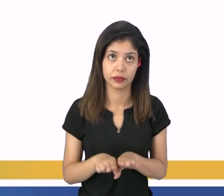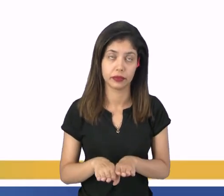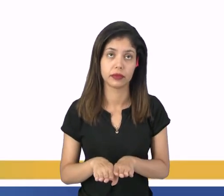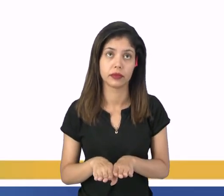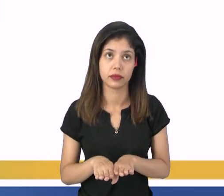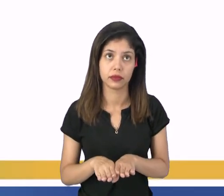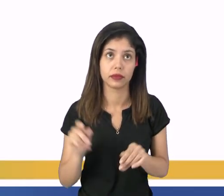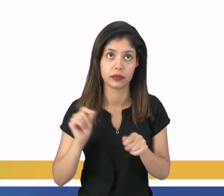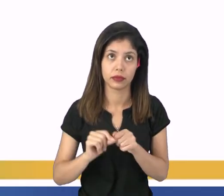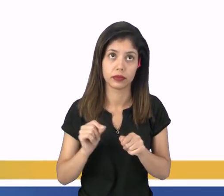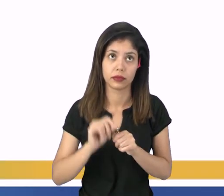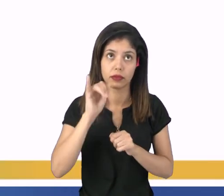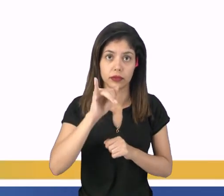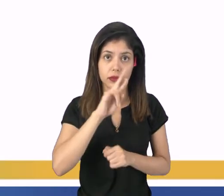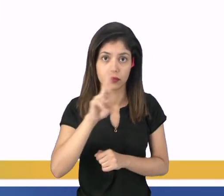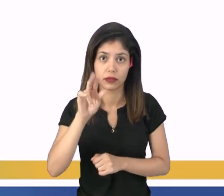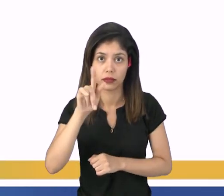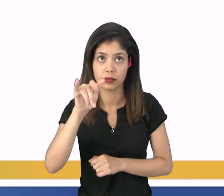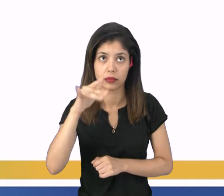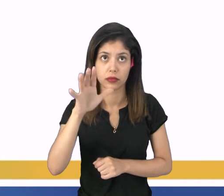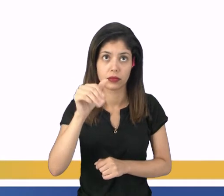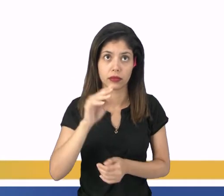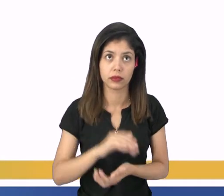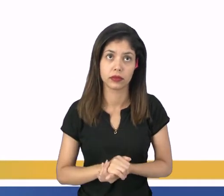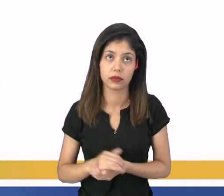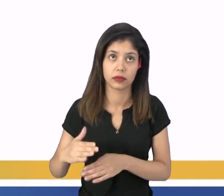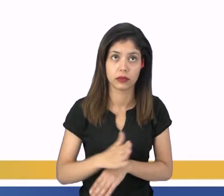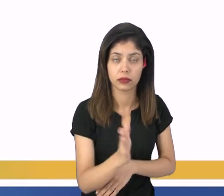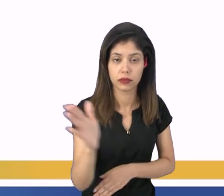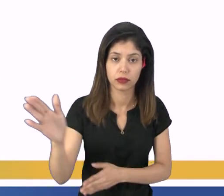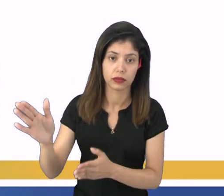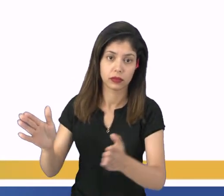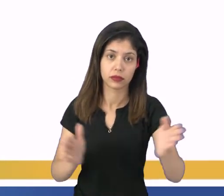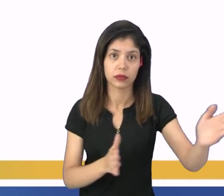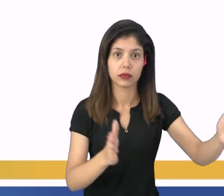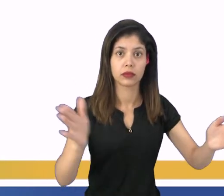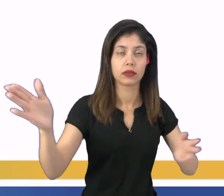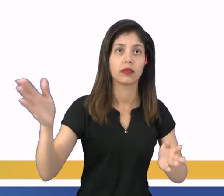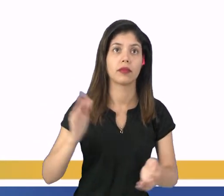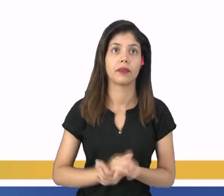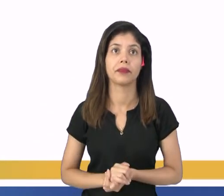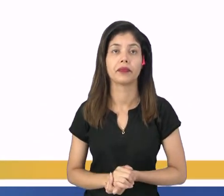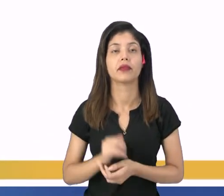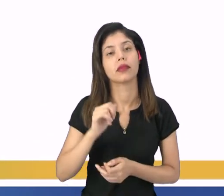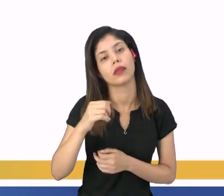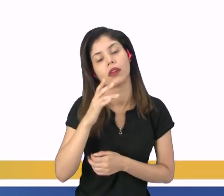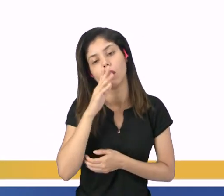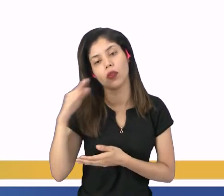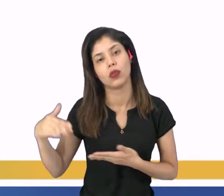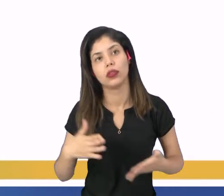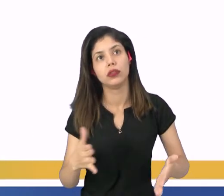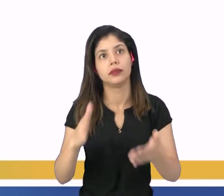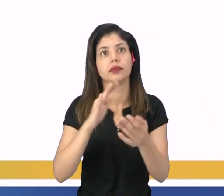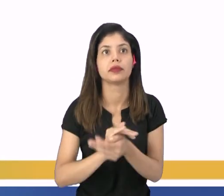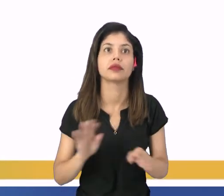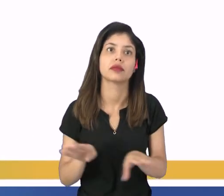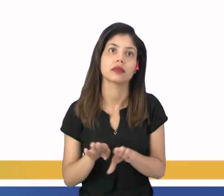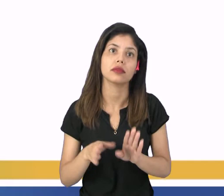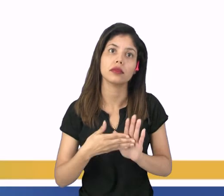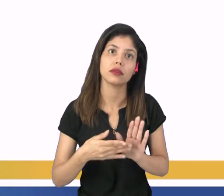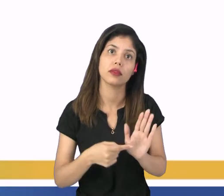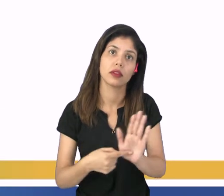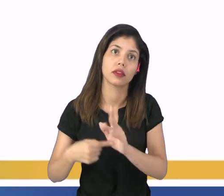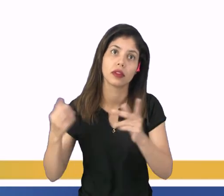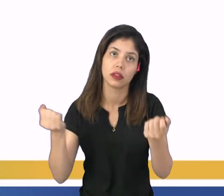né, canais de irrigação, certo? Desviando os cursos dos rios para as aldeias. A arte destacou-se também, né, pela qualidade